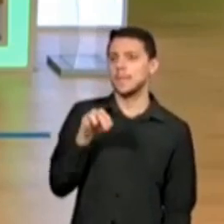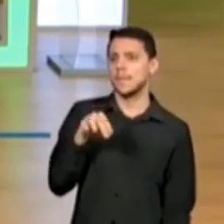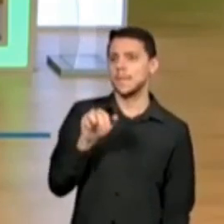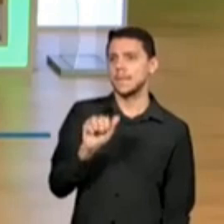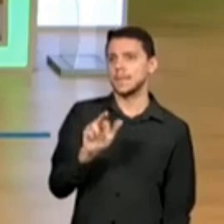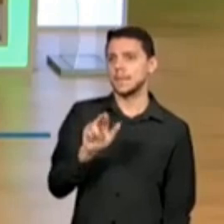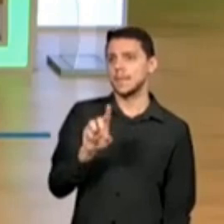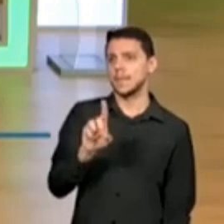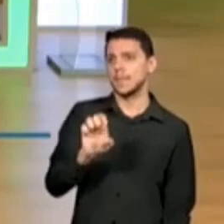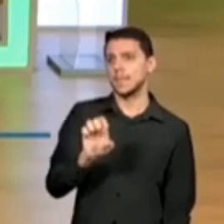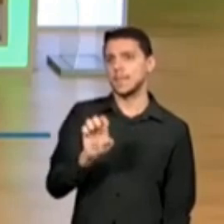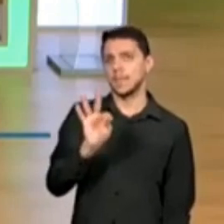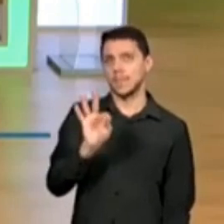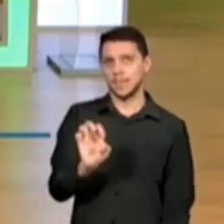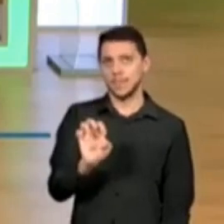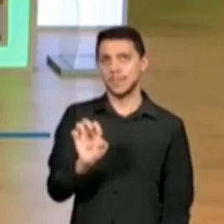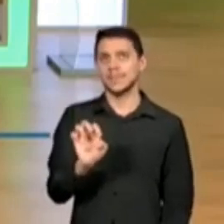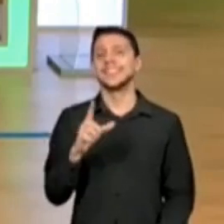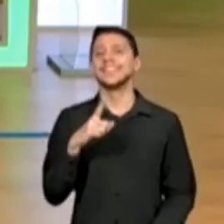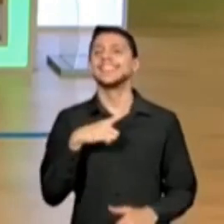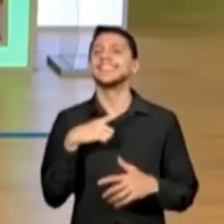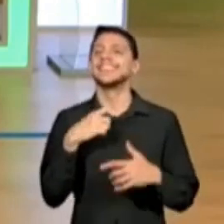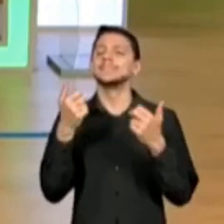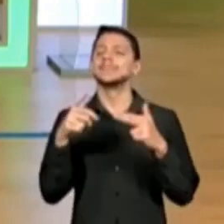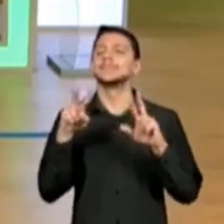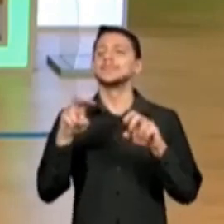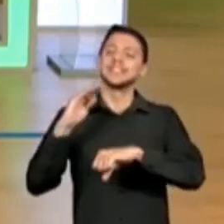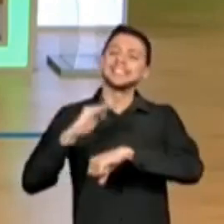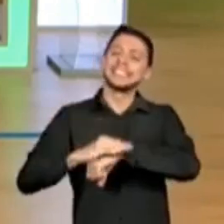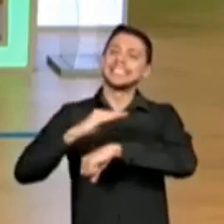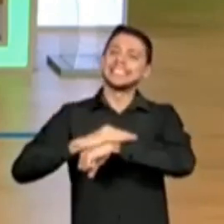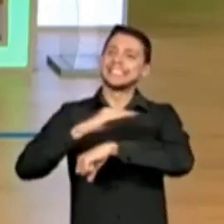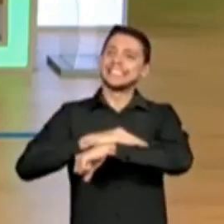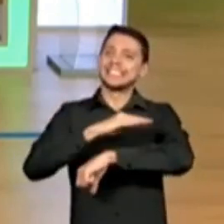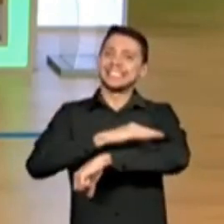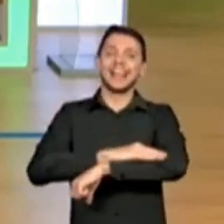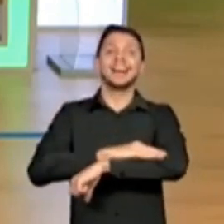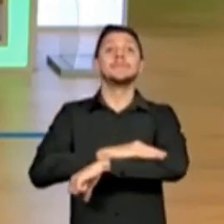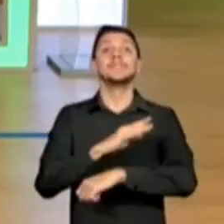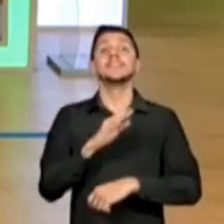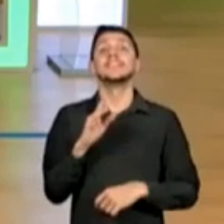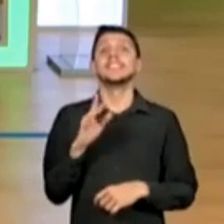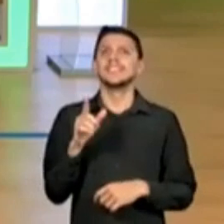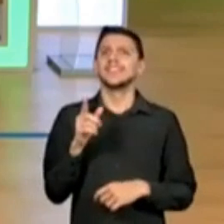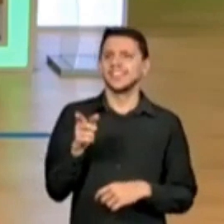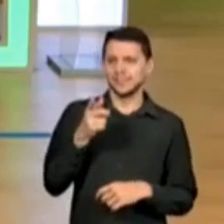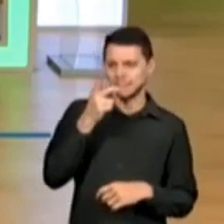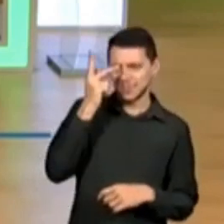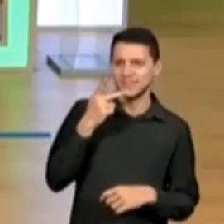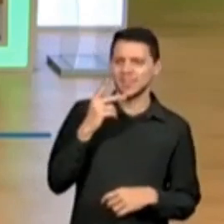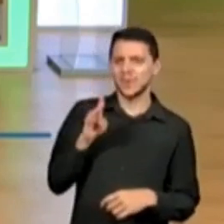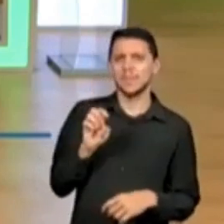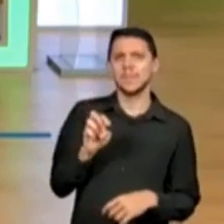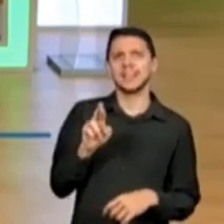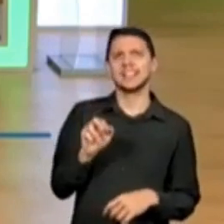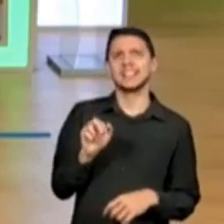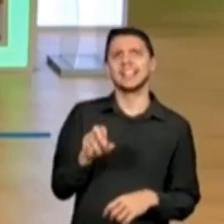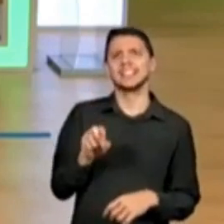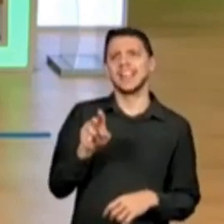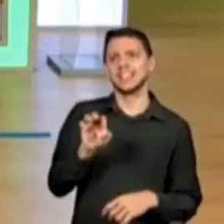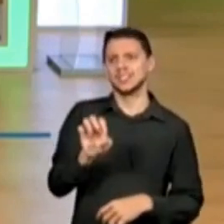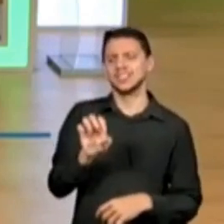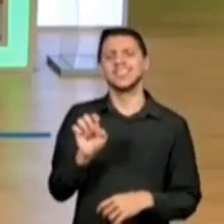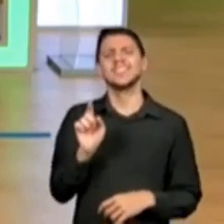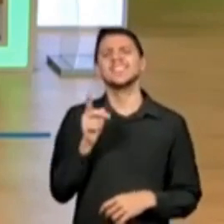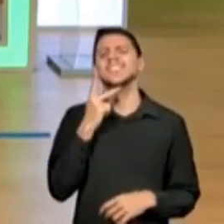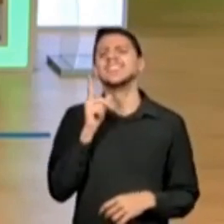conto, na verdade, tava o Sapo Cururu. Ah, Tinha o Sapo Cururu, os nomes. Aí alguém falou, a Bernadette. Aí eu, professora Karen, quem é Bernadette?